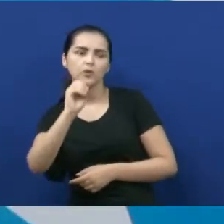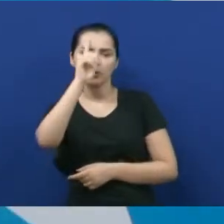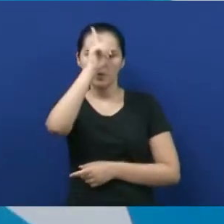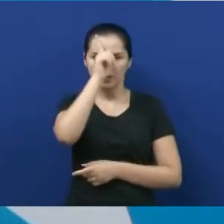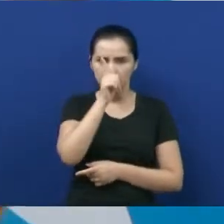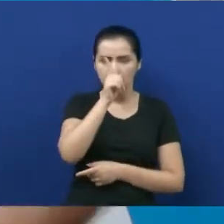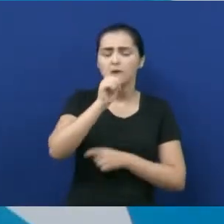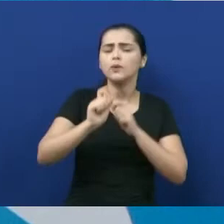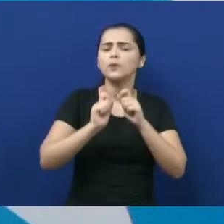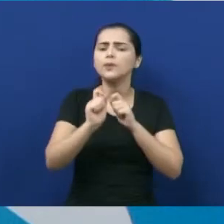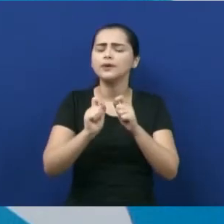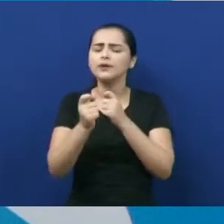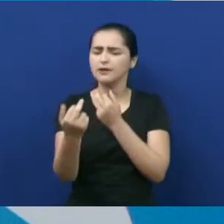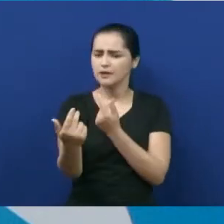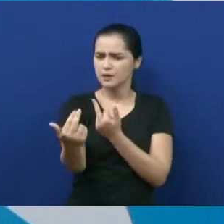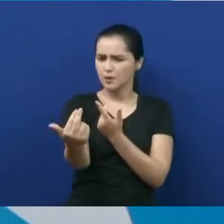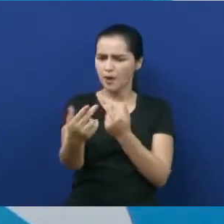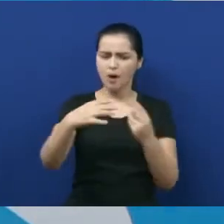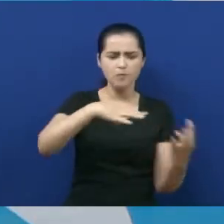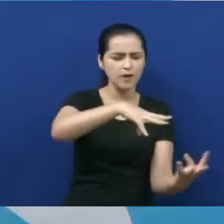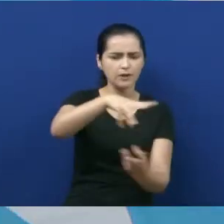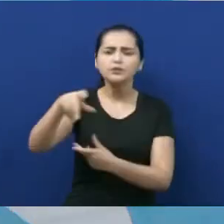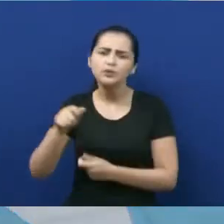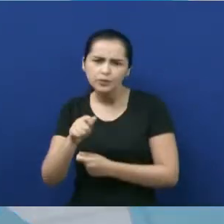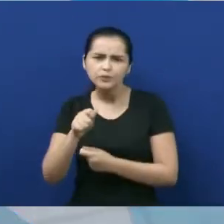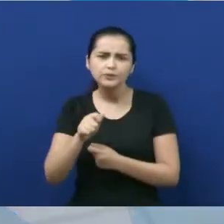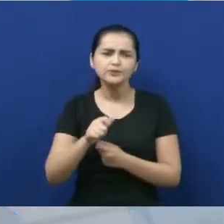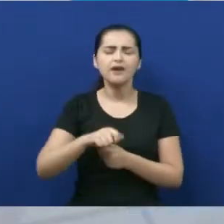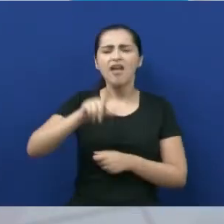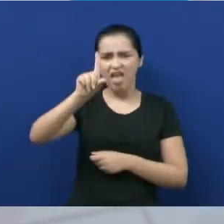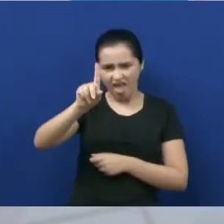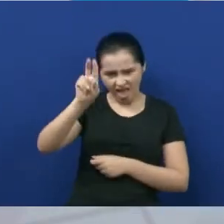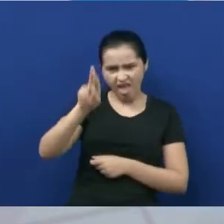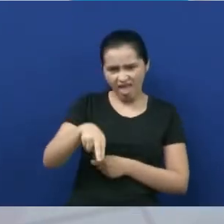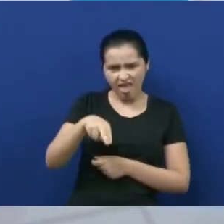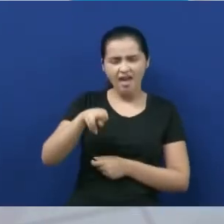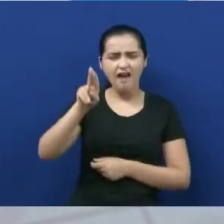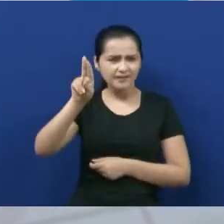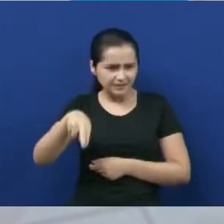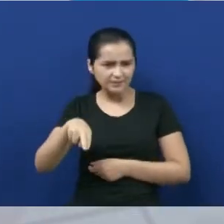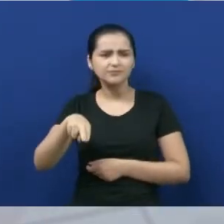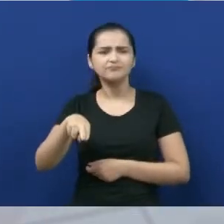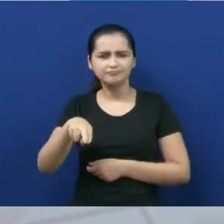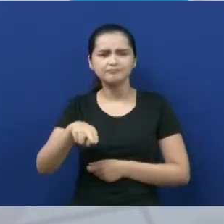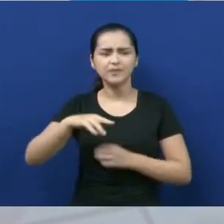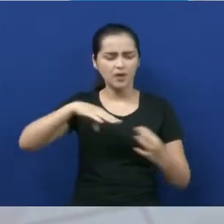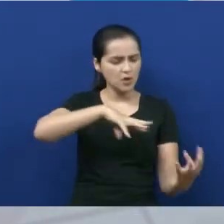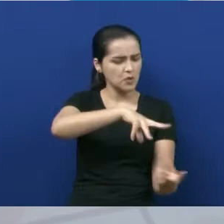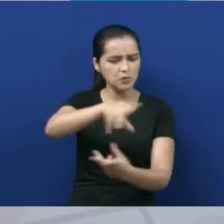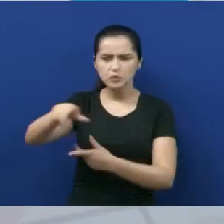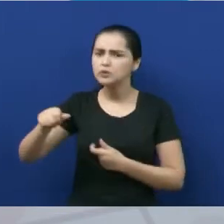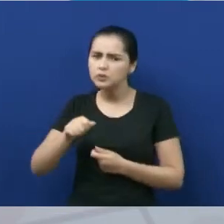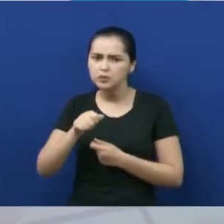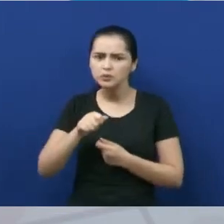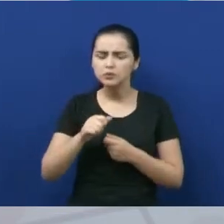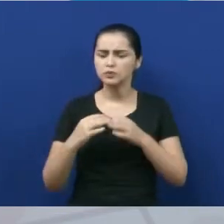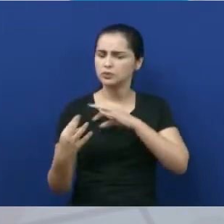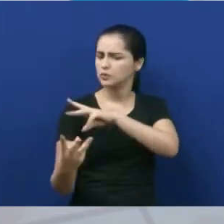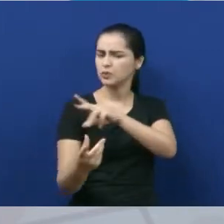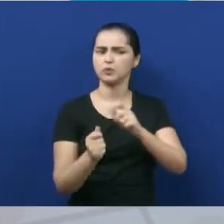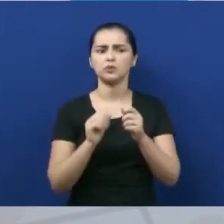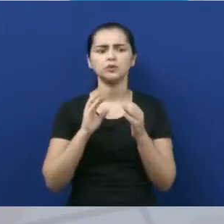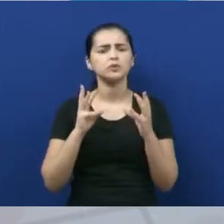e que era comum a todos os seres humanos Era exatamente a razão a razão era algo Universal logo era a essência humana